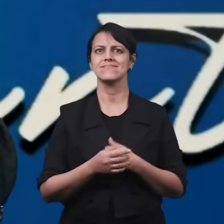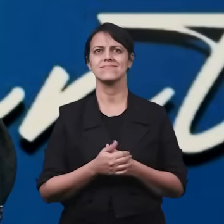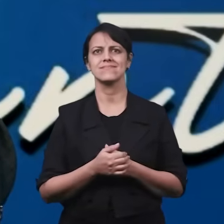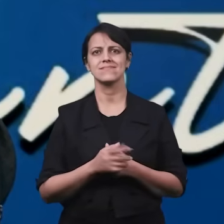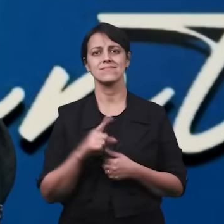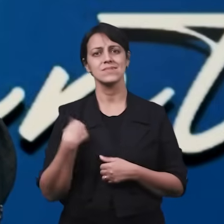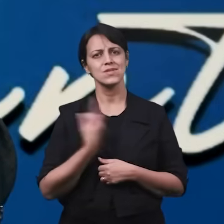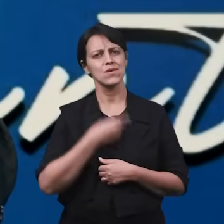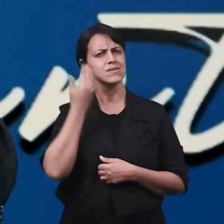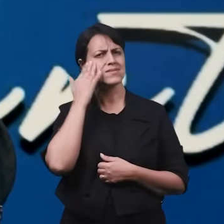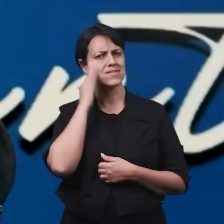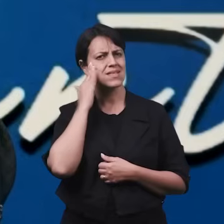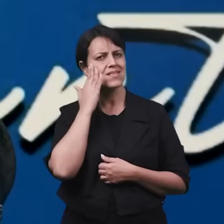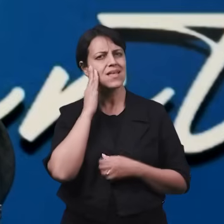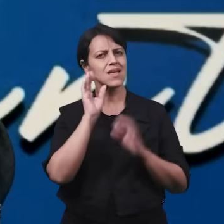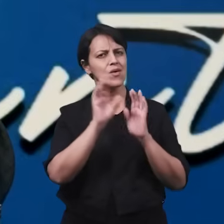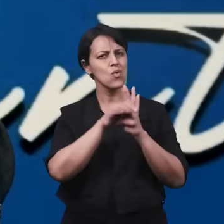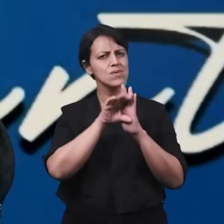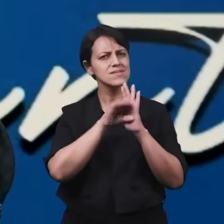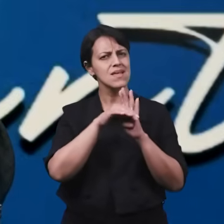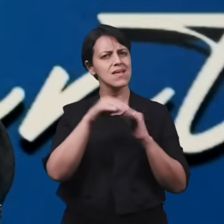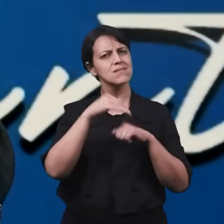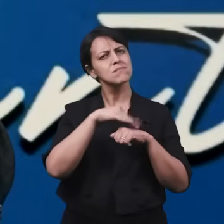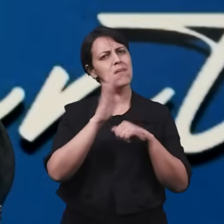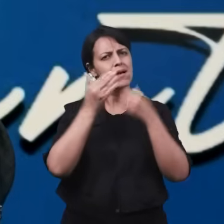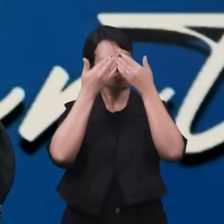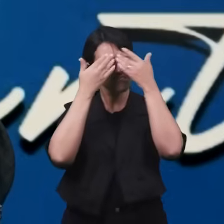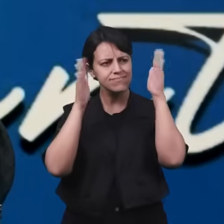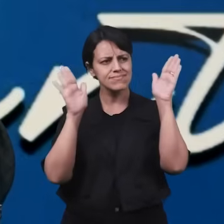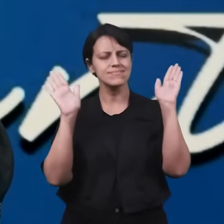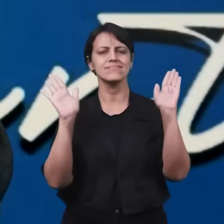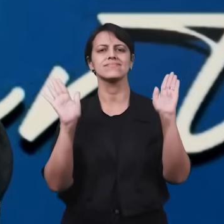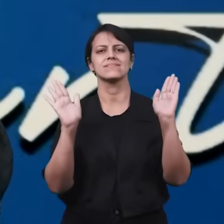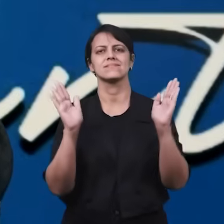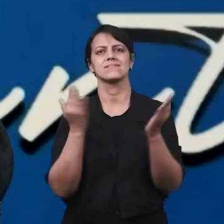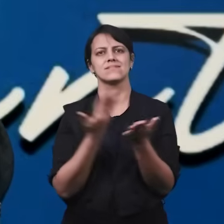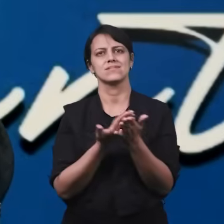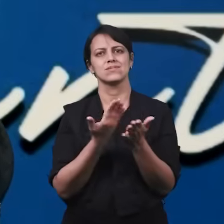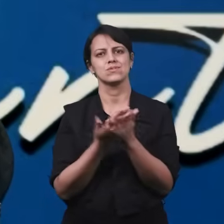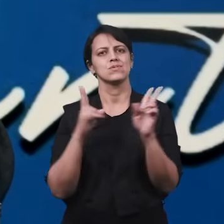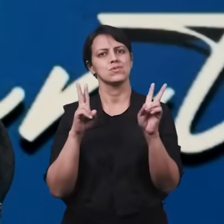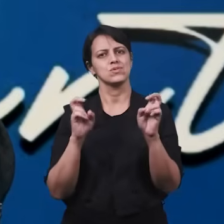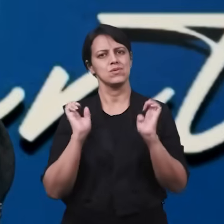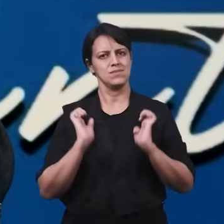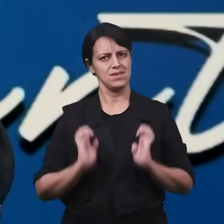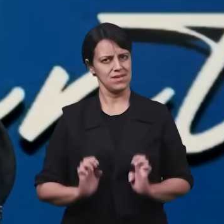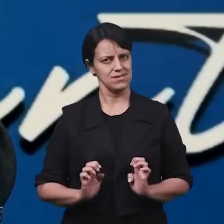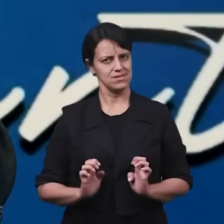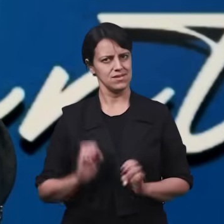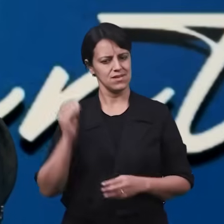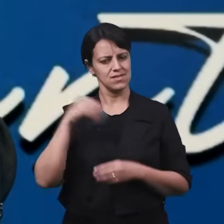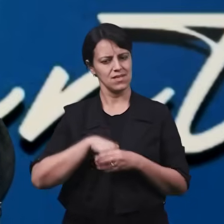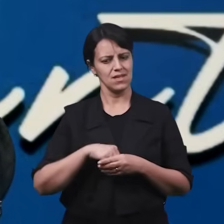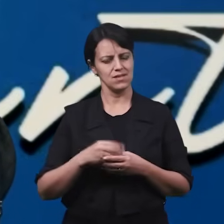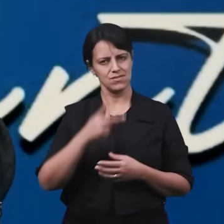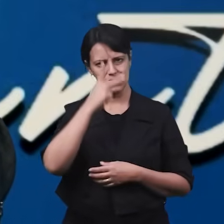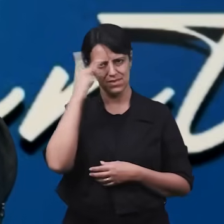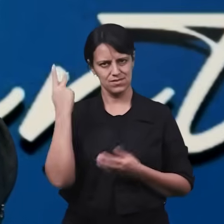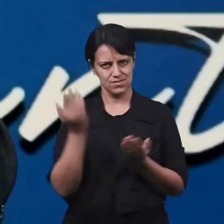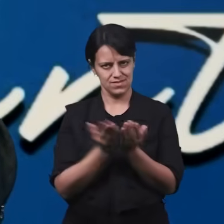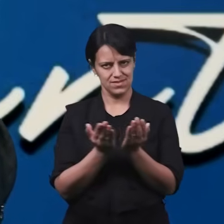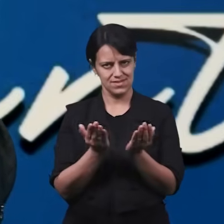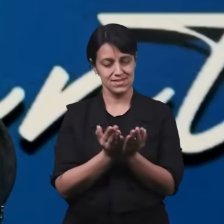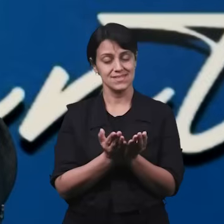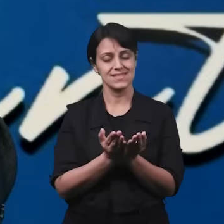até aprimorar o nosso conceito aqui, o nosso estudo aqui sobre a ética na vida do crente. Muito bem, vamos então, depois